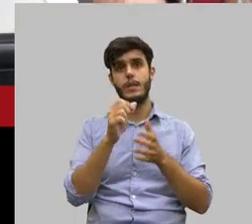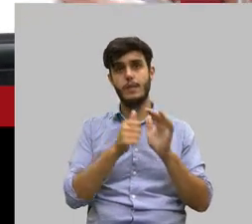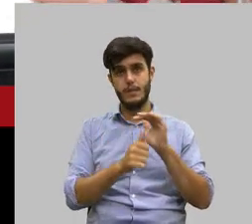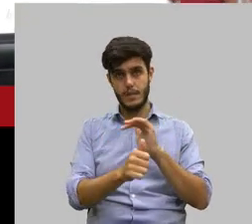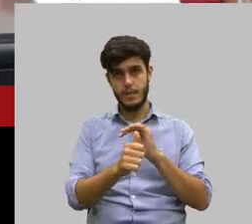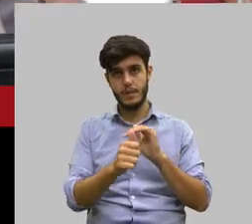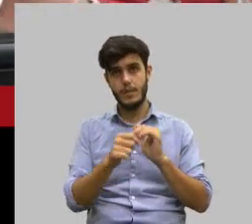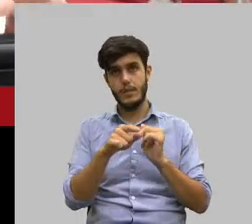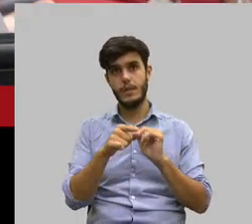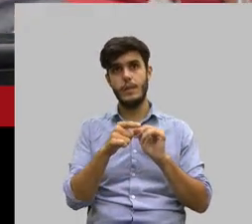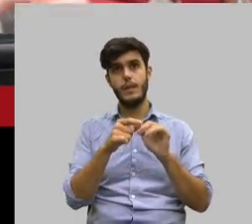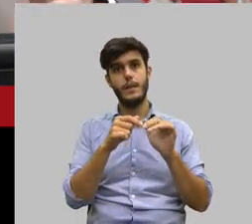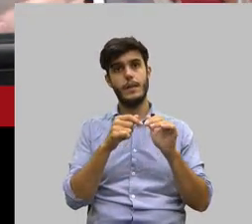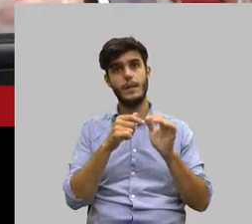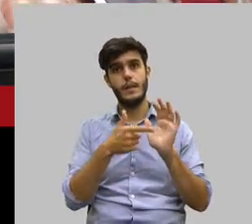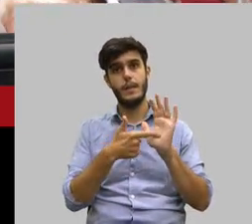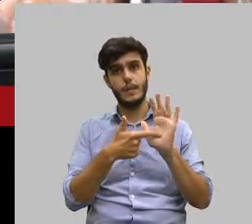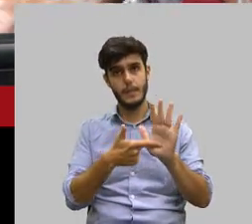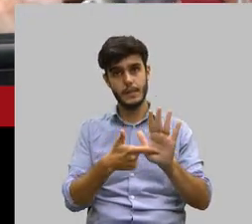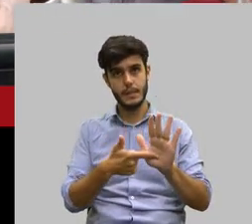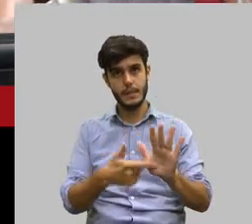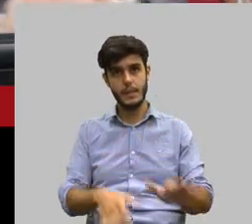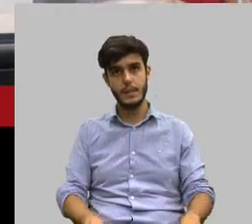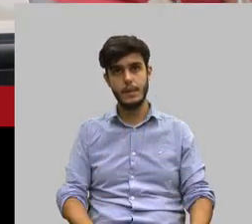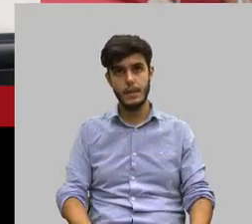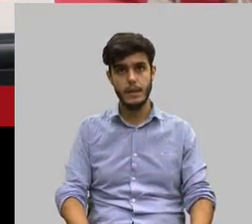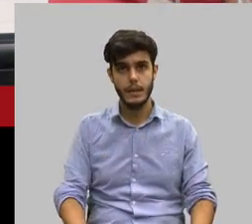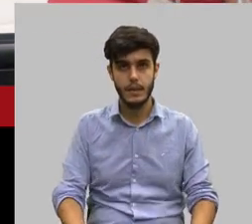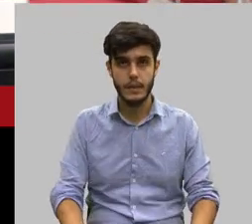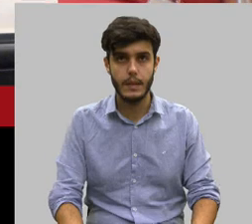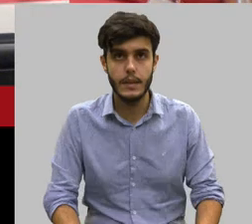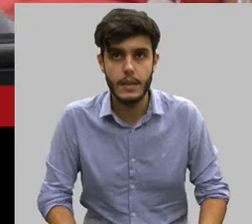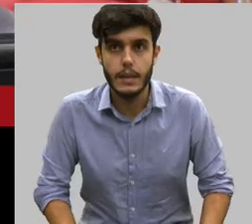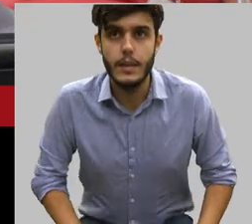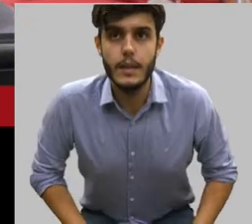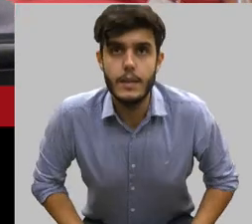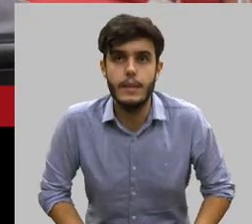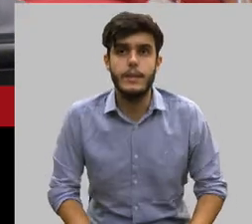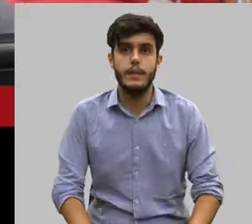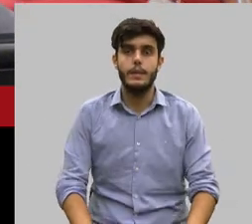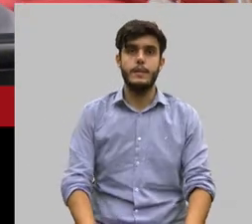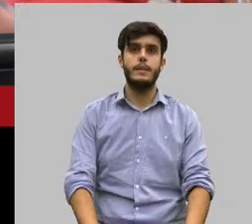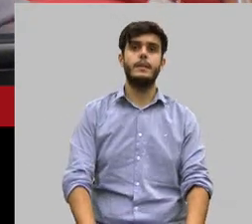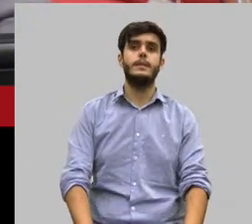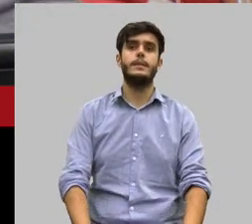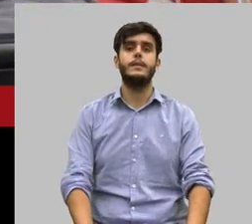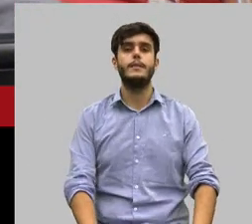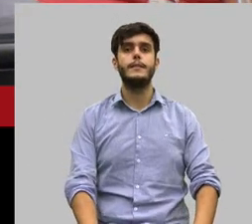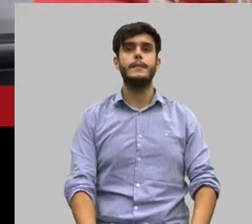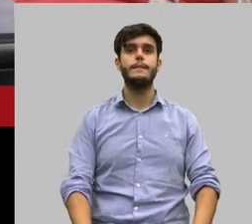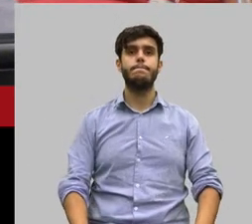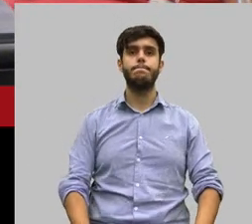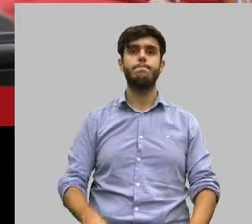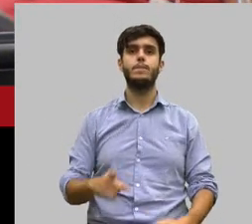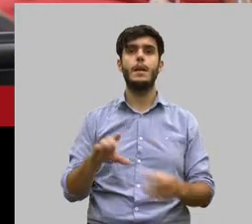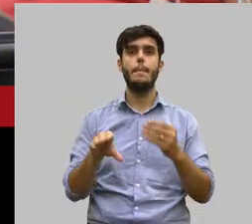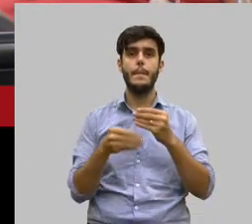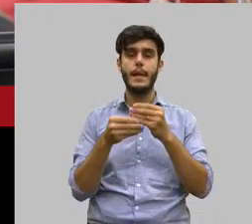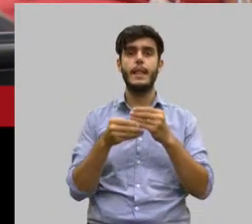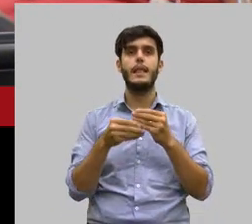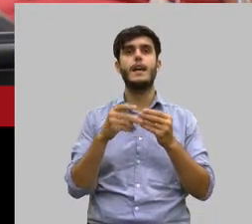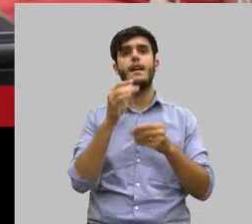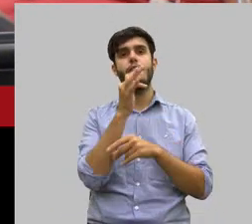senhora começa a apresentar agora por gentileza Dora Letícia quer que volta e as emendas parlamentares é emenda federal e